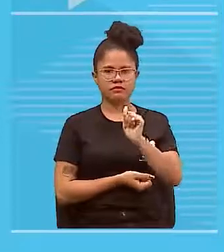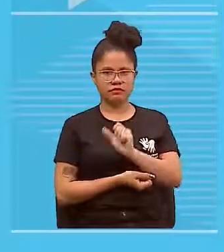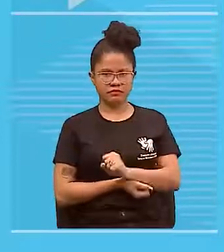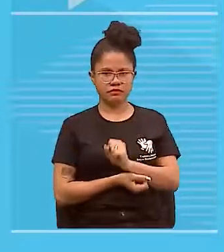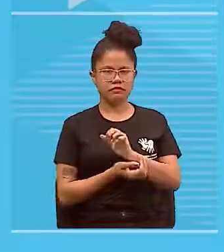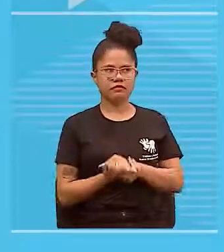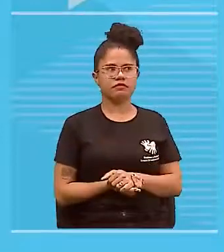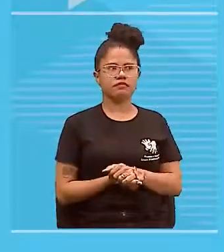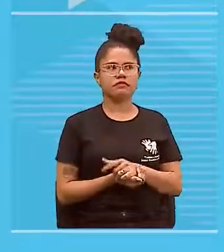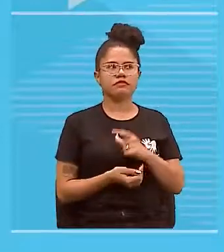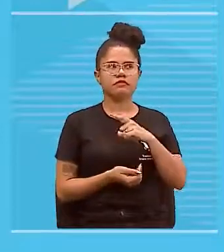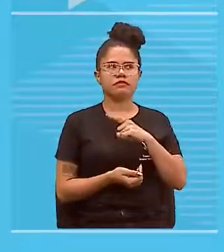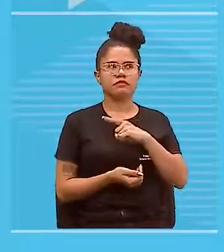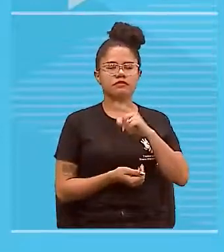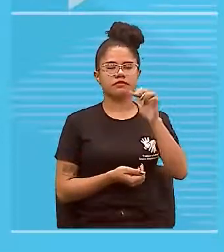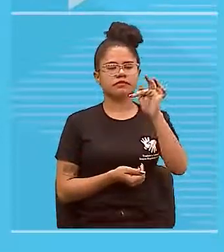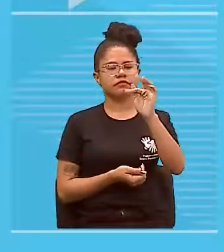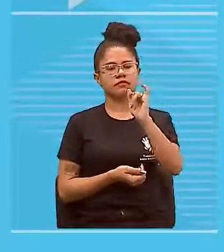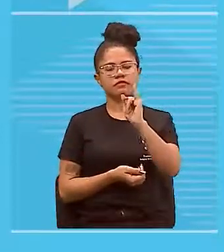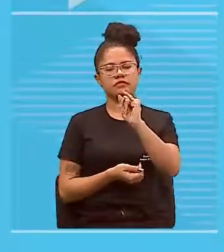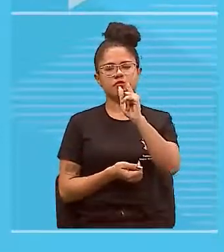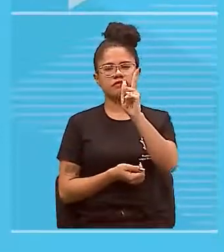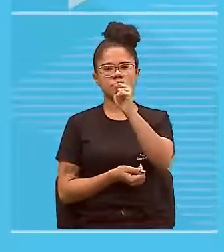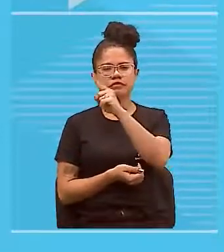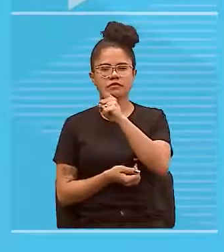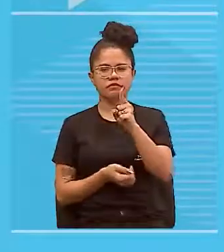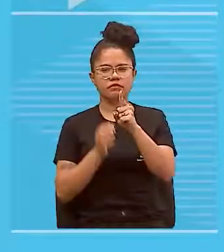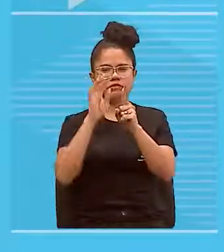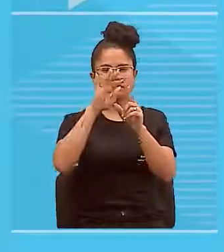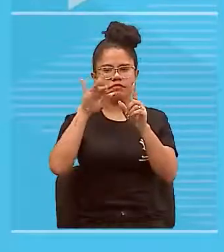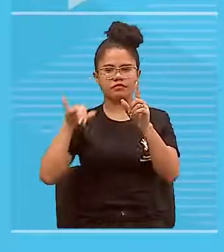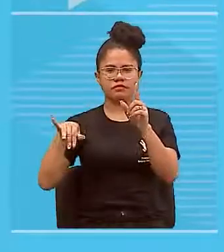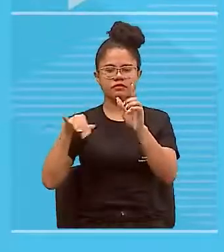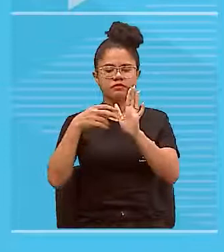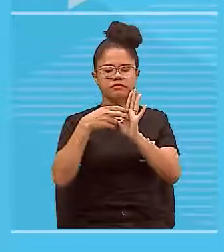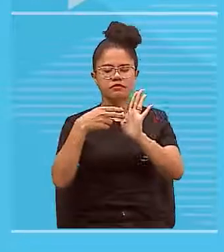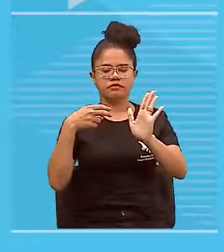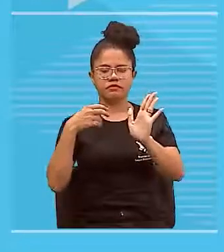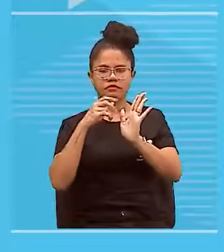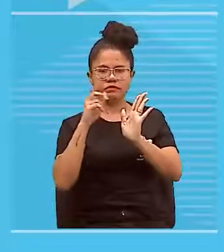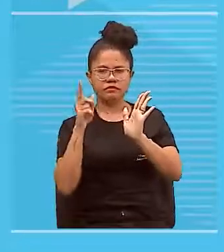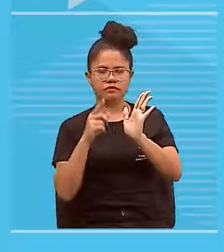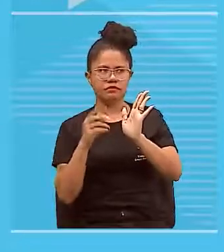o z do fiz e acrescentar a letra L ao